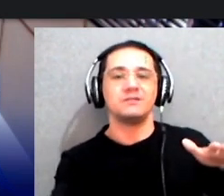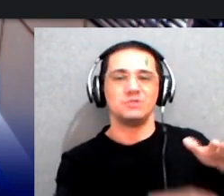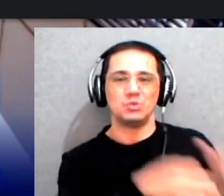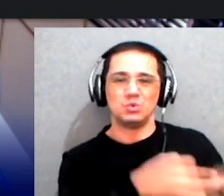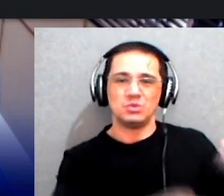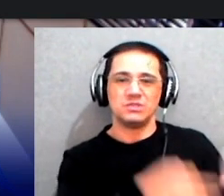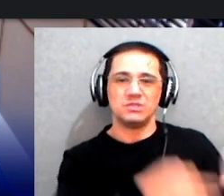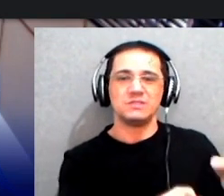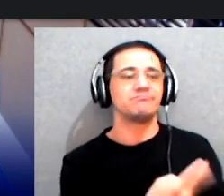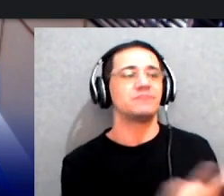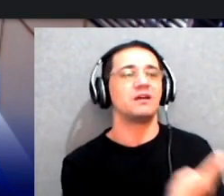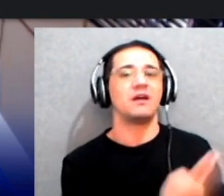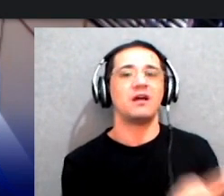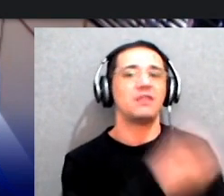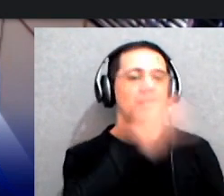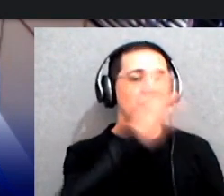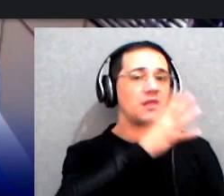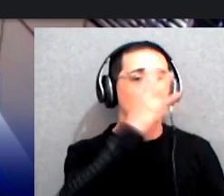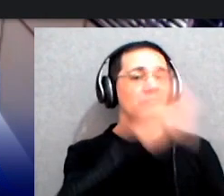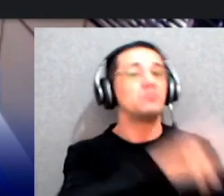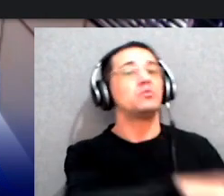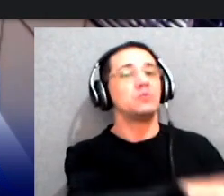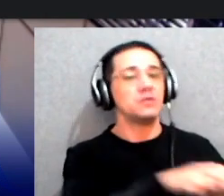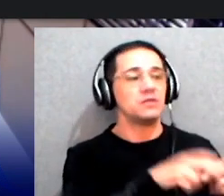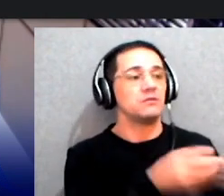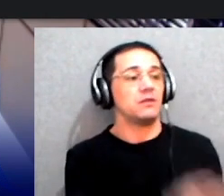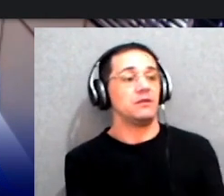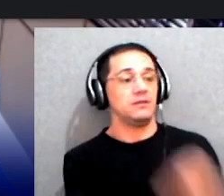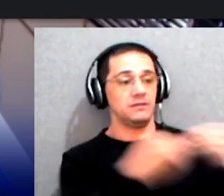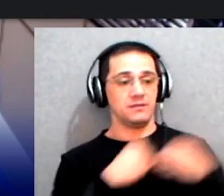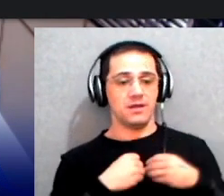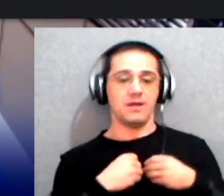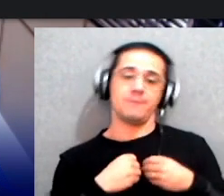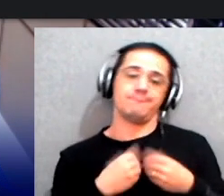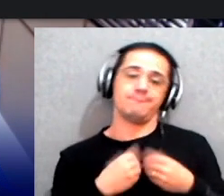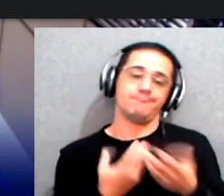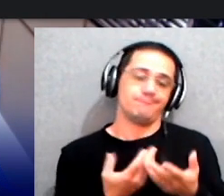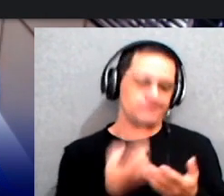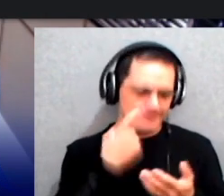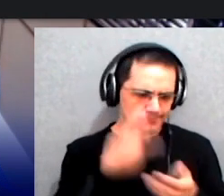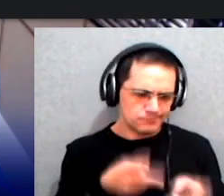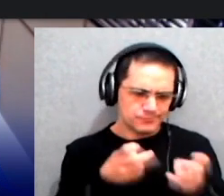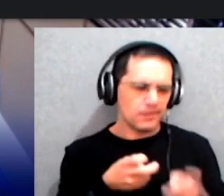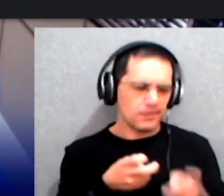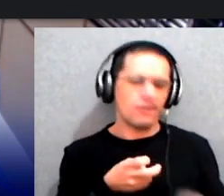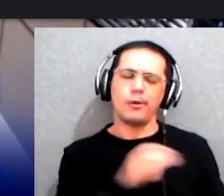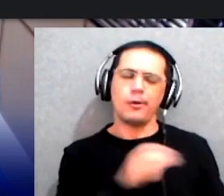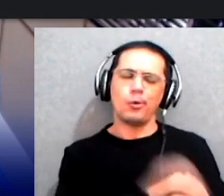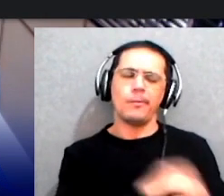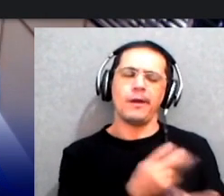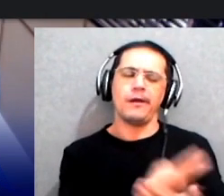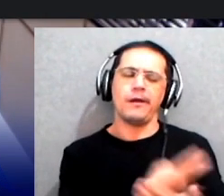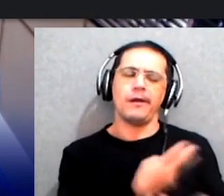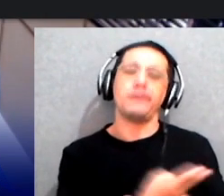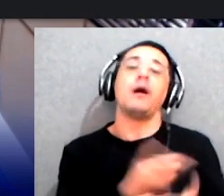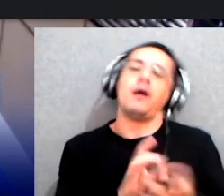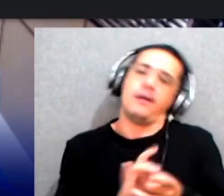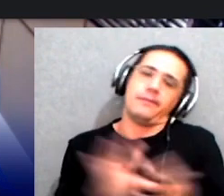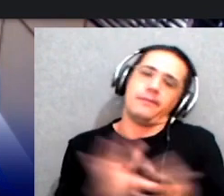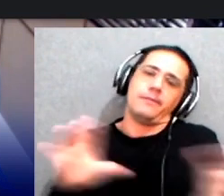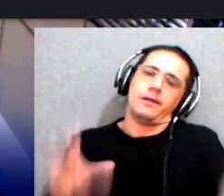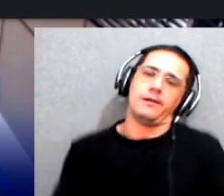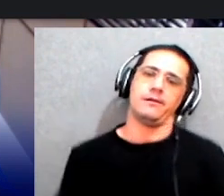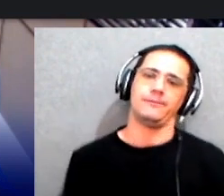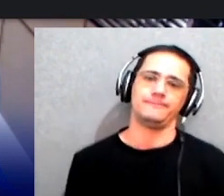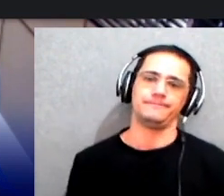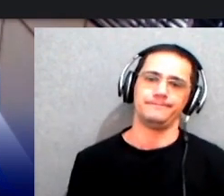sessões virtuais que têm funcionado nos tribunais superiores, com alguma tranquilidade, sim. Mas um detalhe, vamos lutar